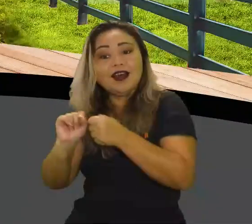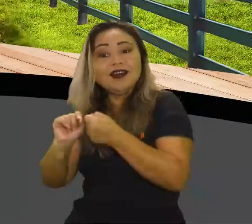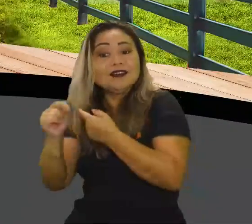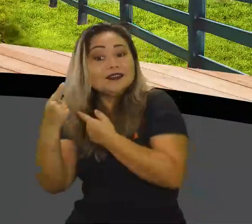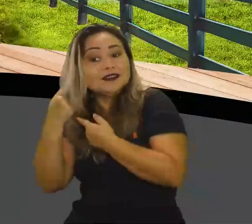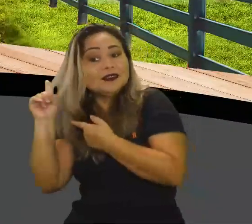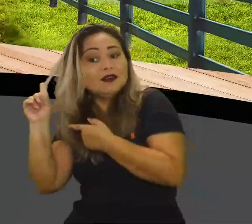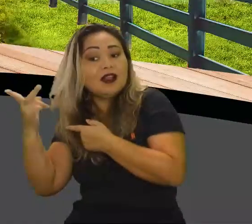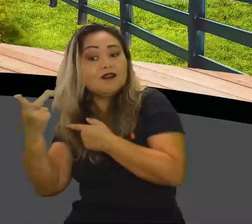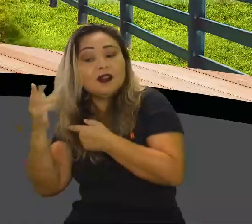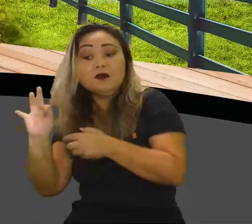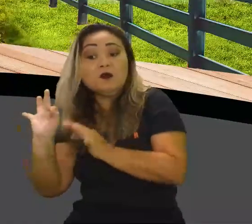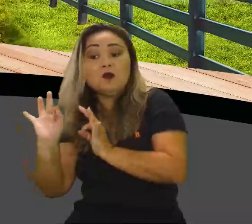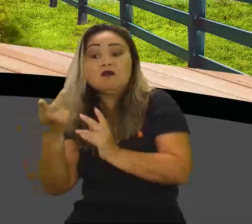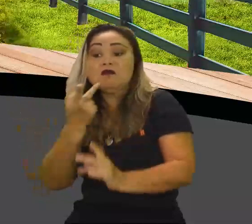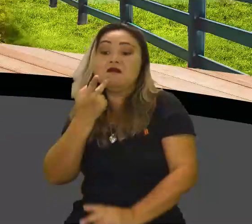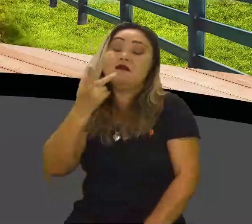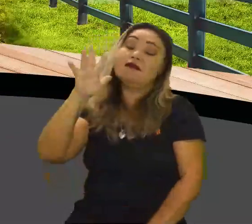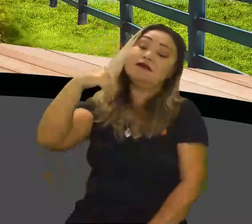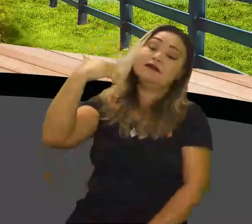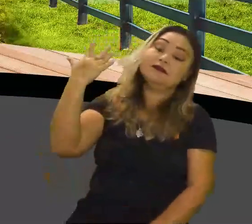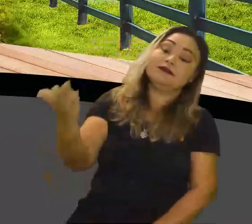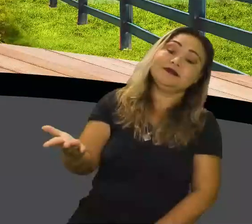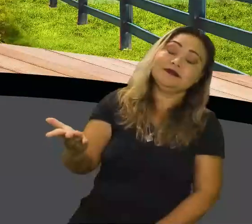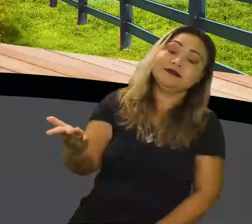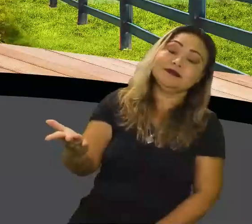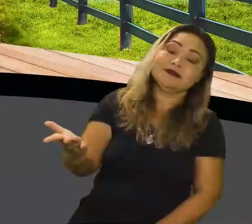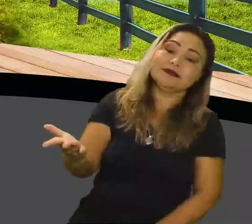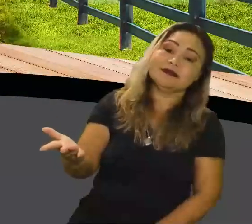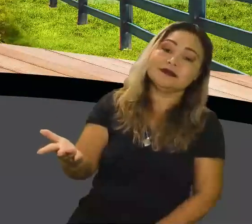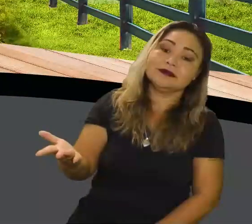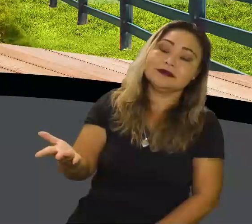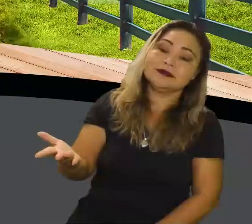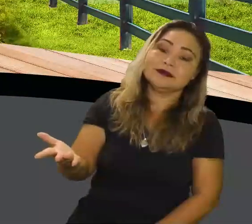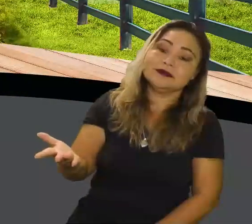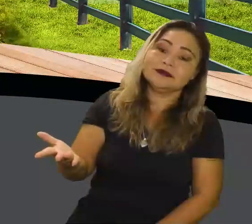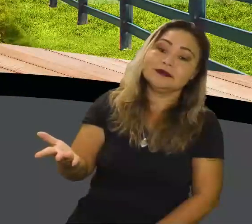ó. No ouvidinho do tio. Ah!